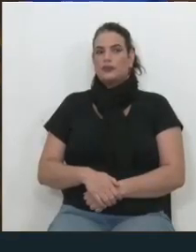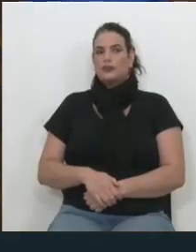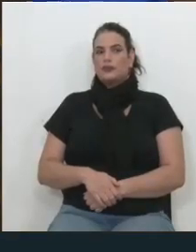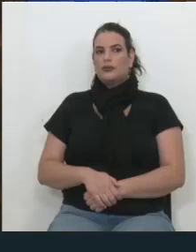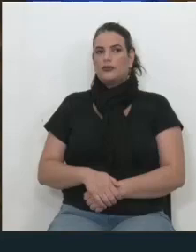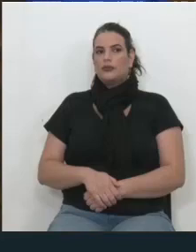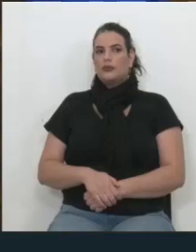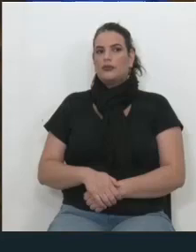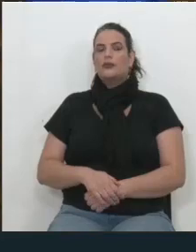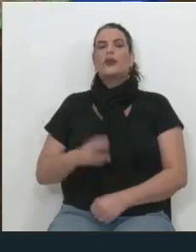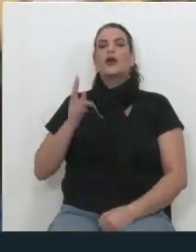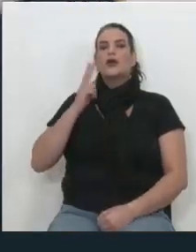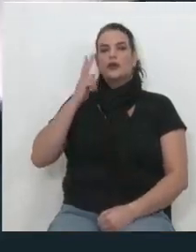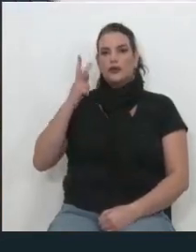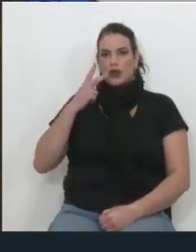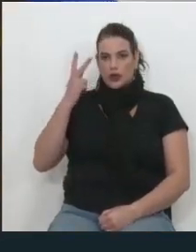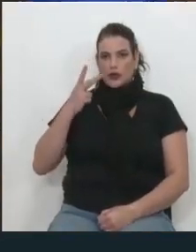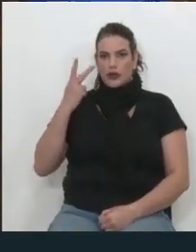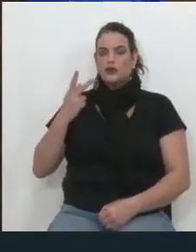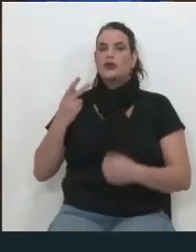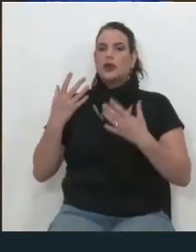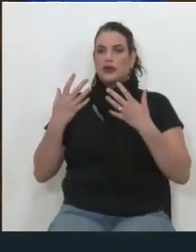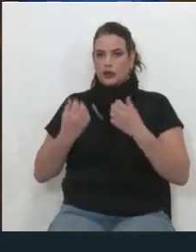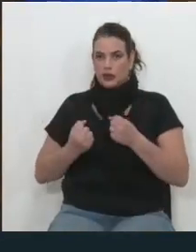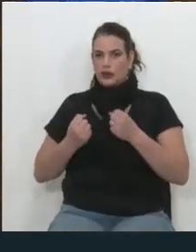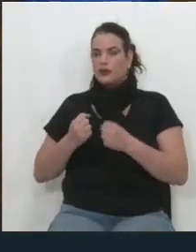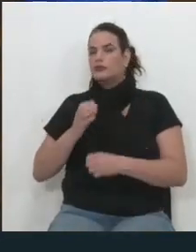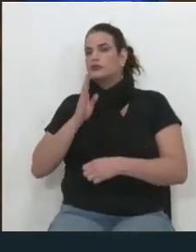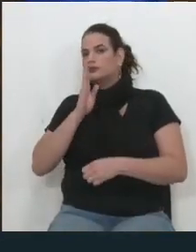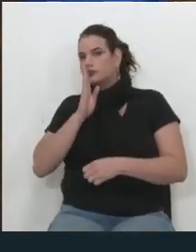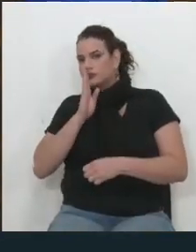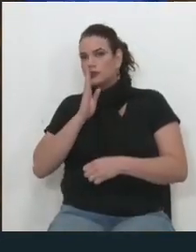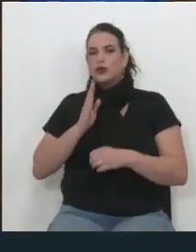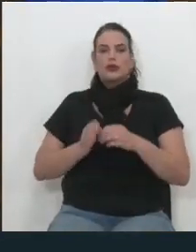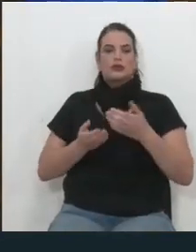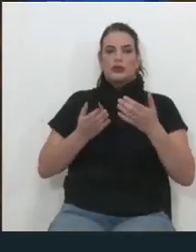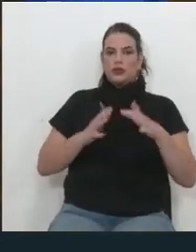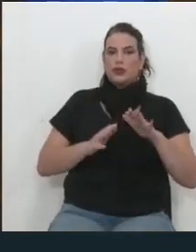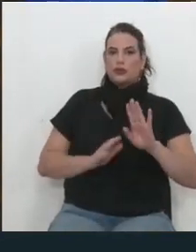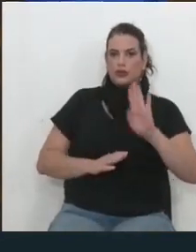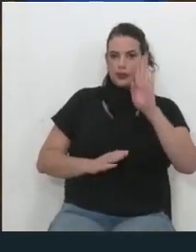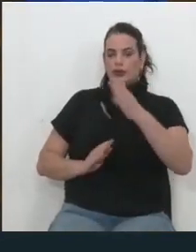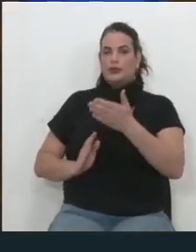Os vereadores favoráveis permaneçam estão, os contrários se manifestem. Aprovado.